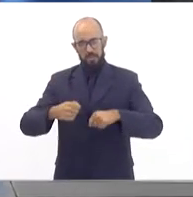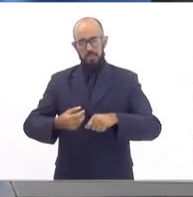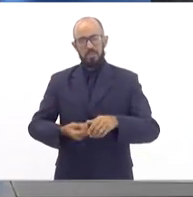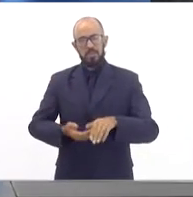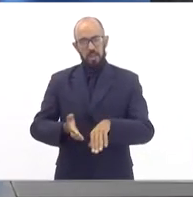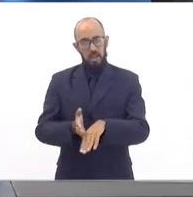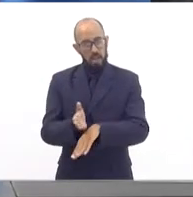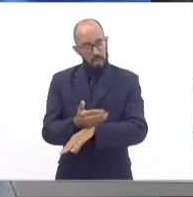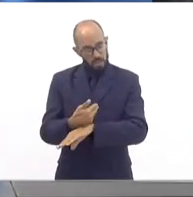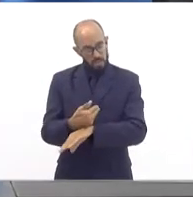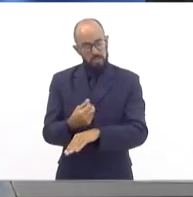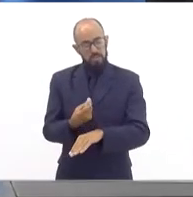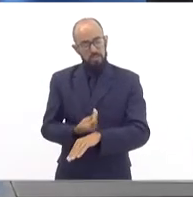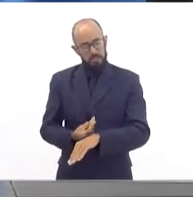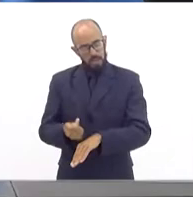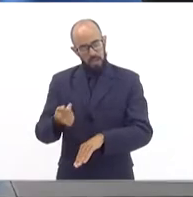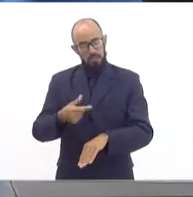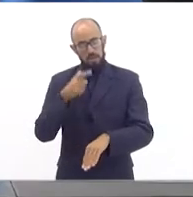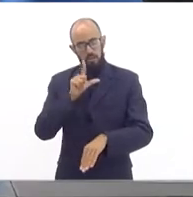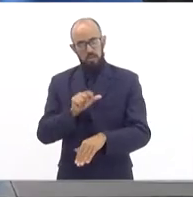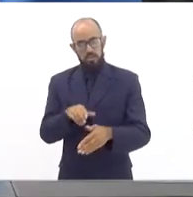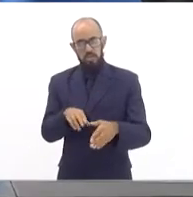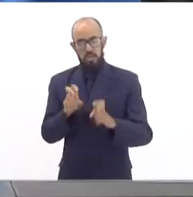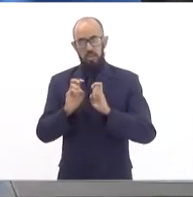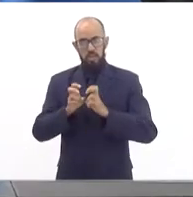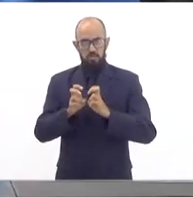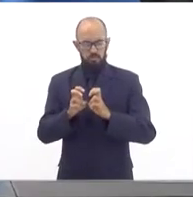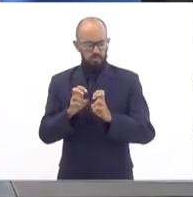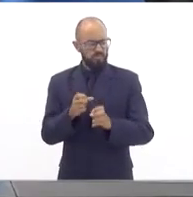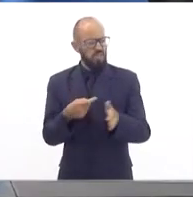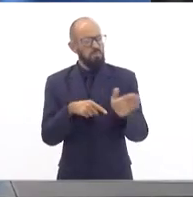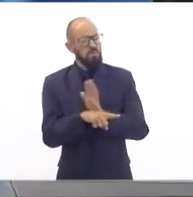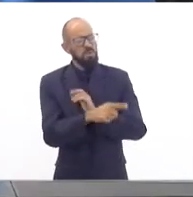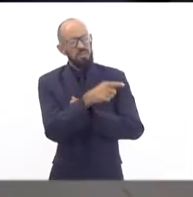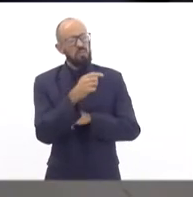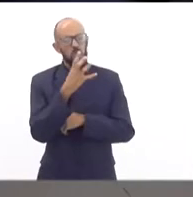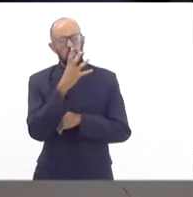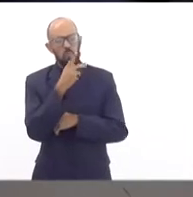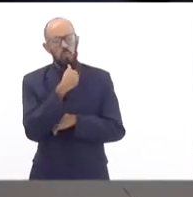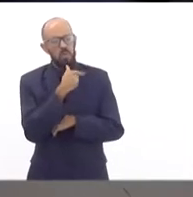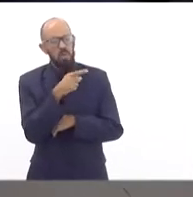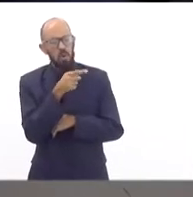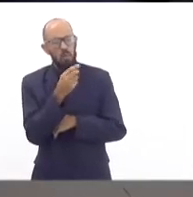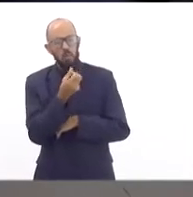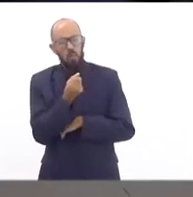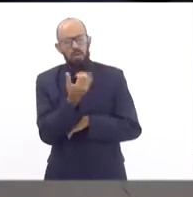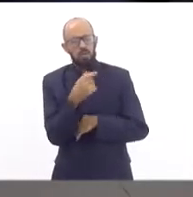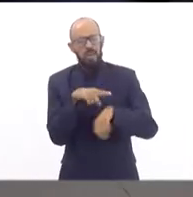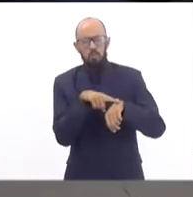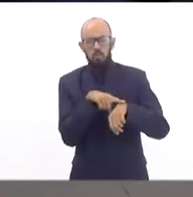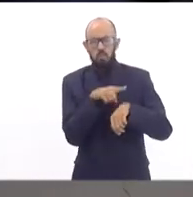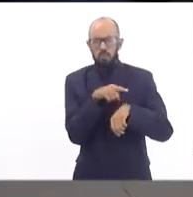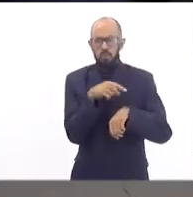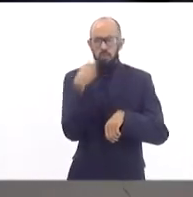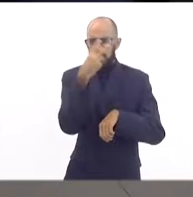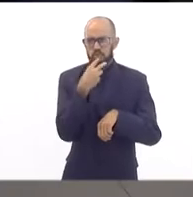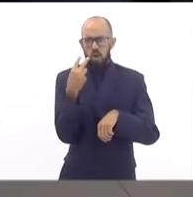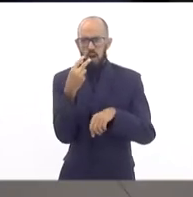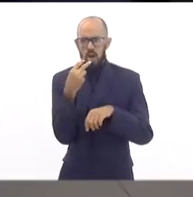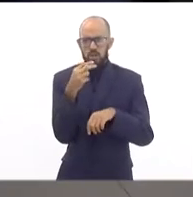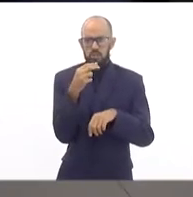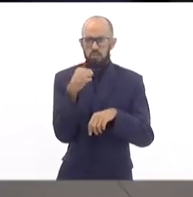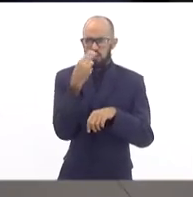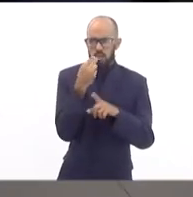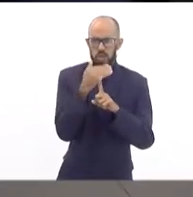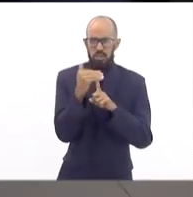cedo para poder pegar o trem. Quanto tempo você demora? Fala para eles aí. 2h30, 2h30.